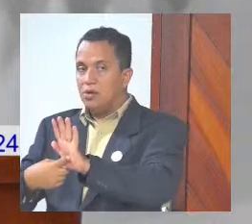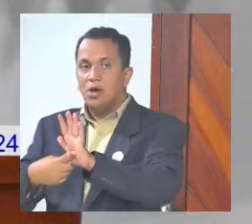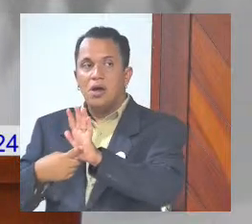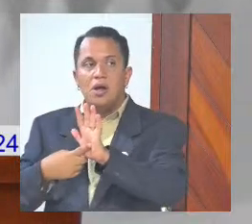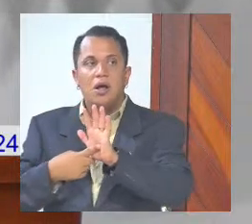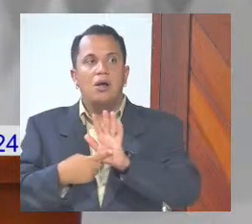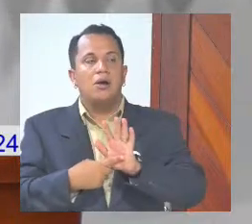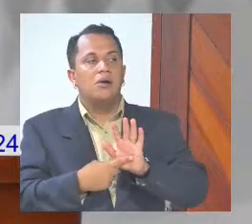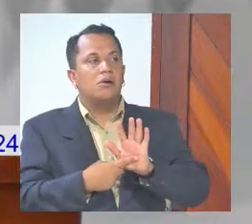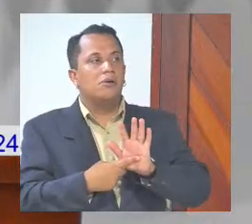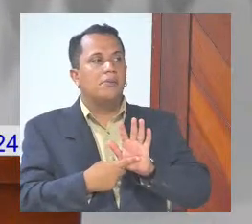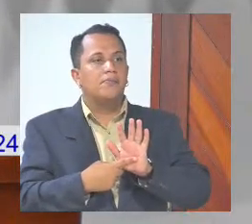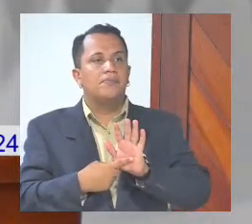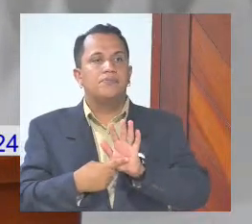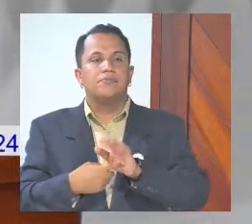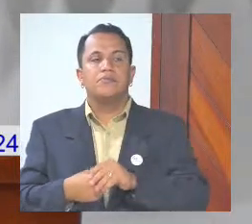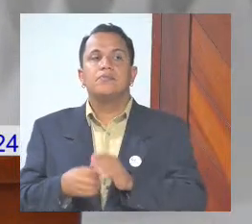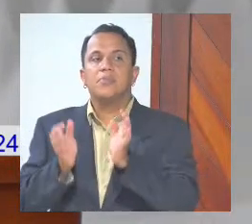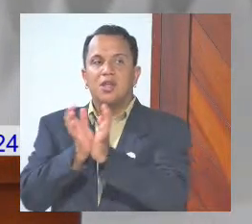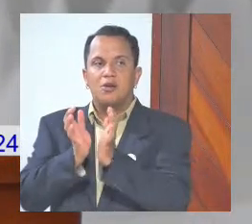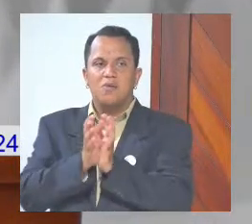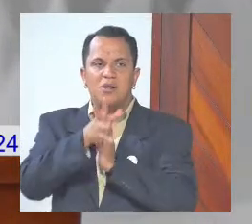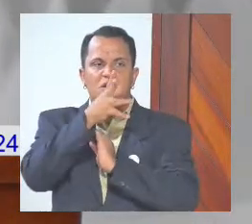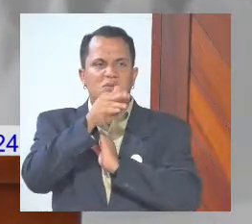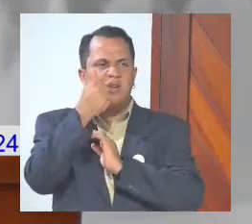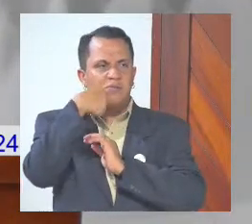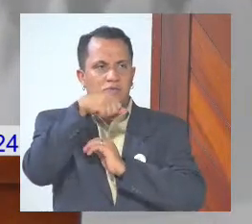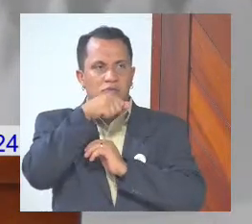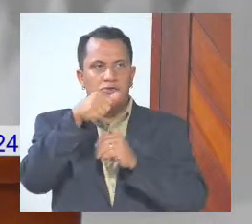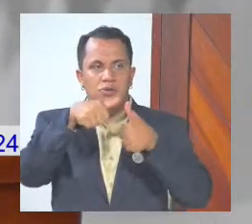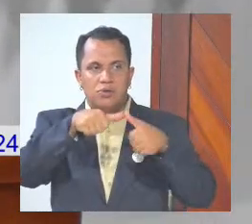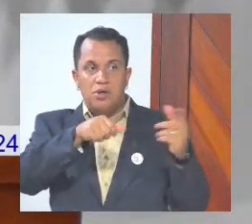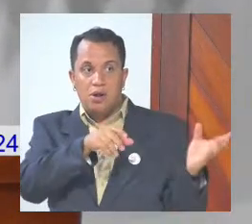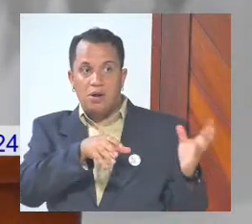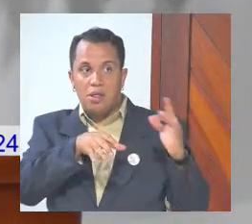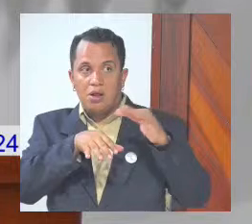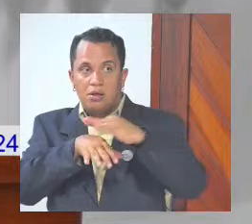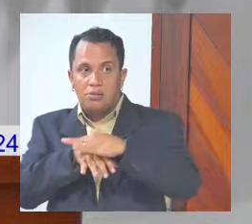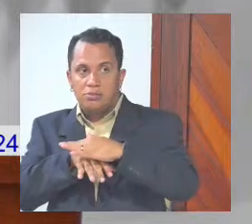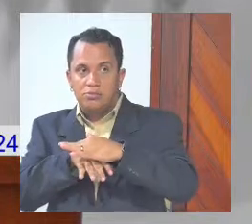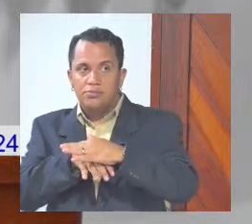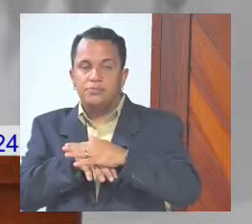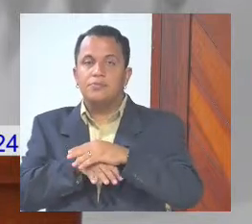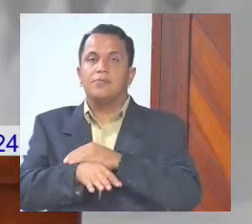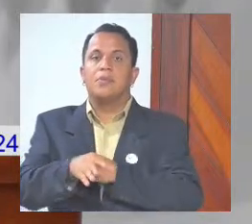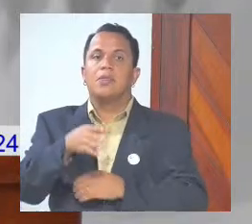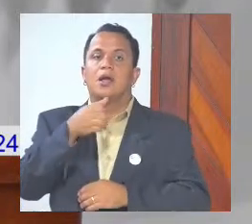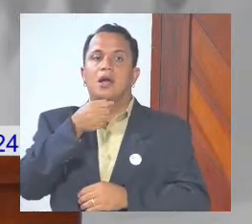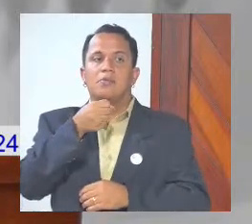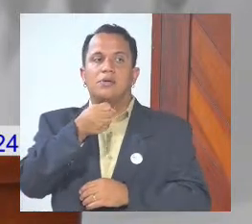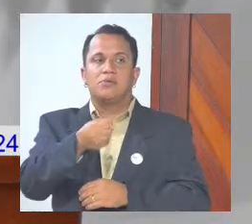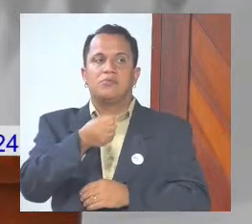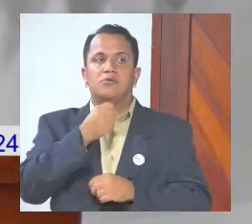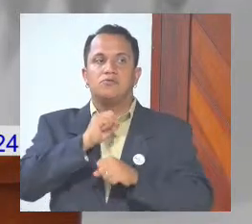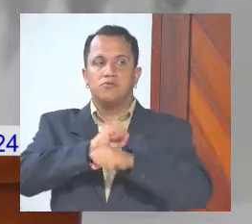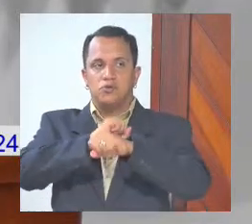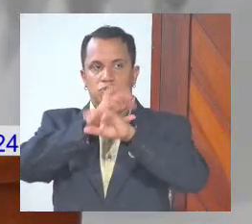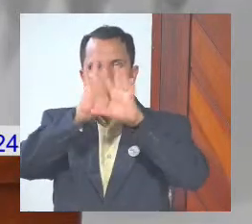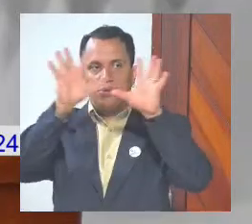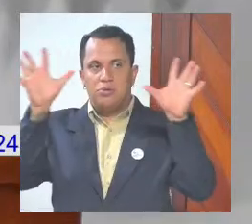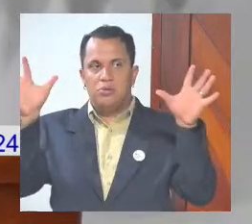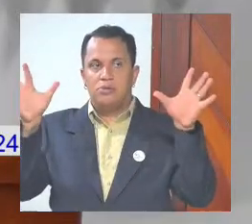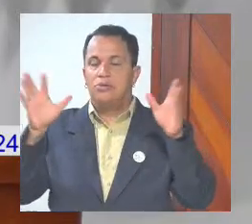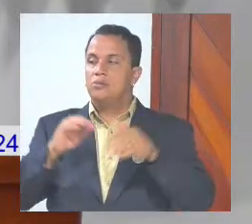essa camada dos pais que estão aqui na casa, fazer seus esclarecimentos,